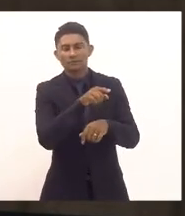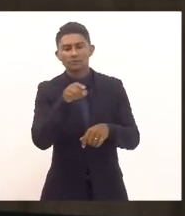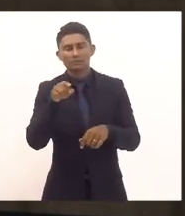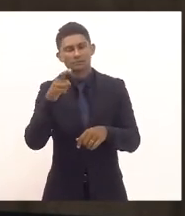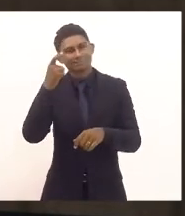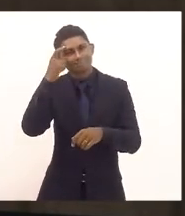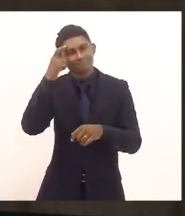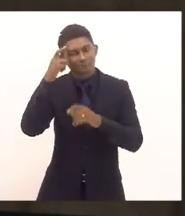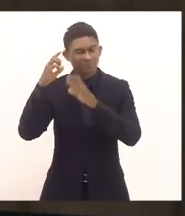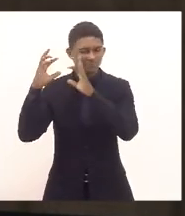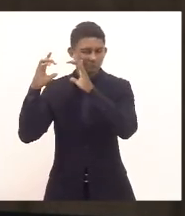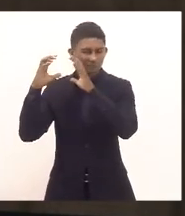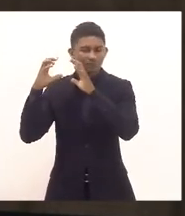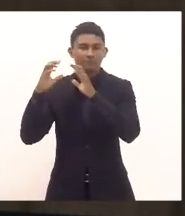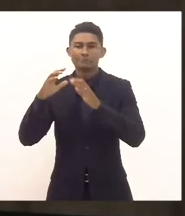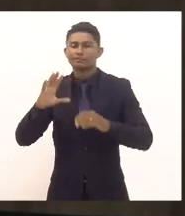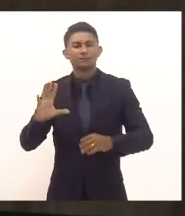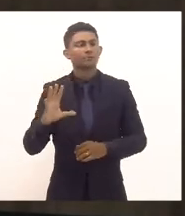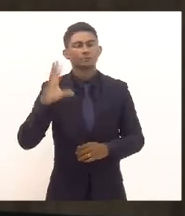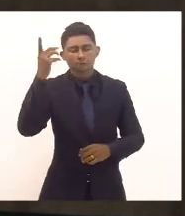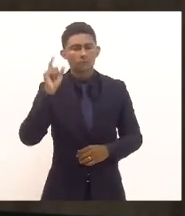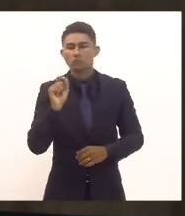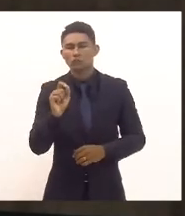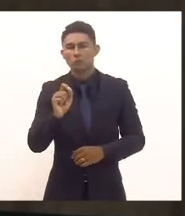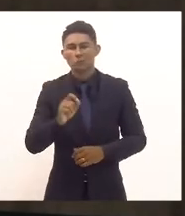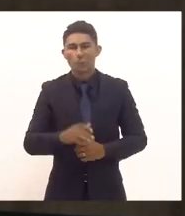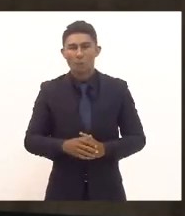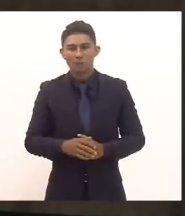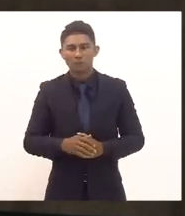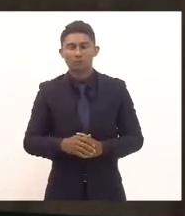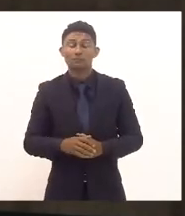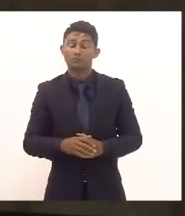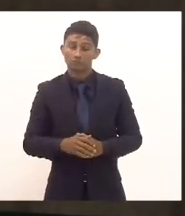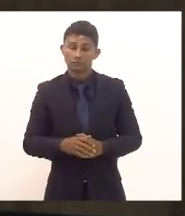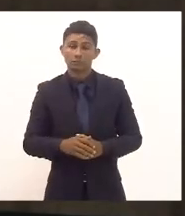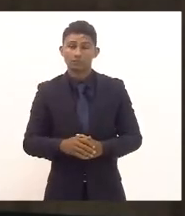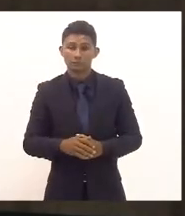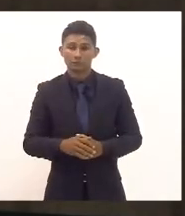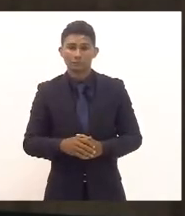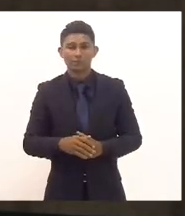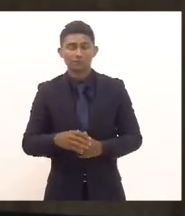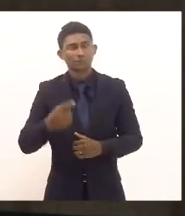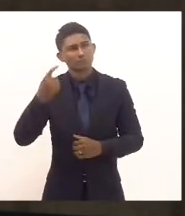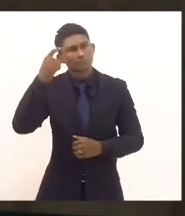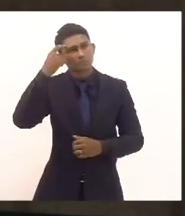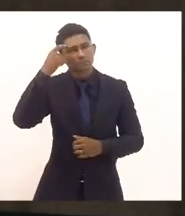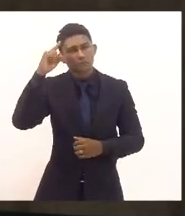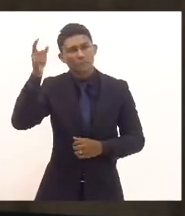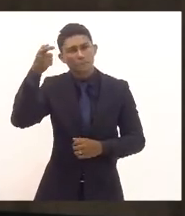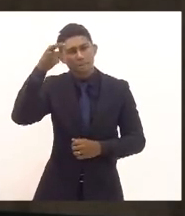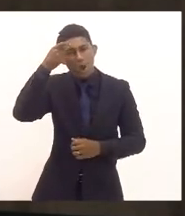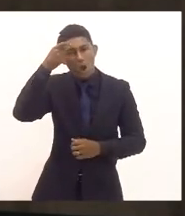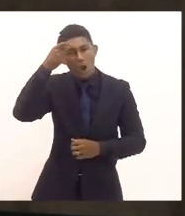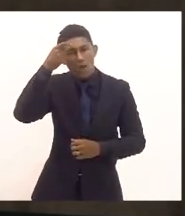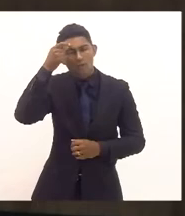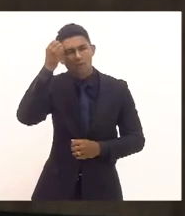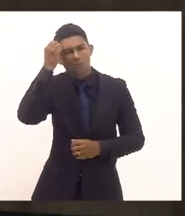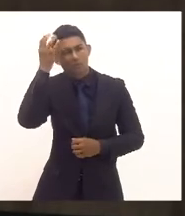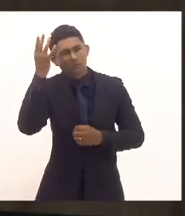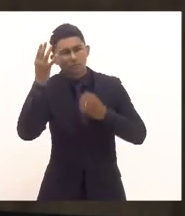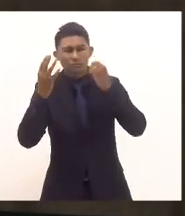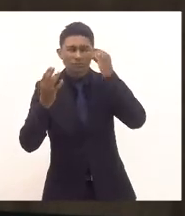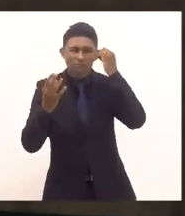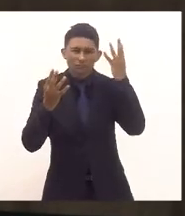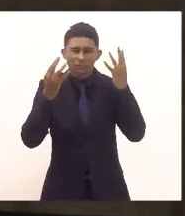é as consequências né A perda da memória perda das referências